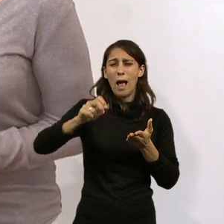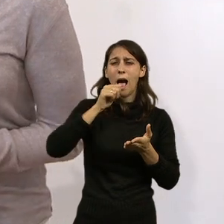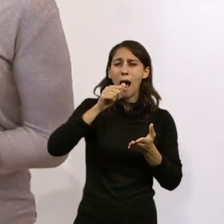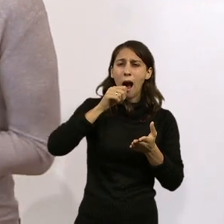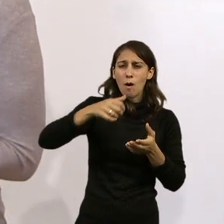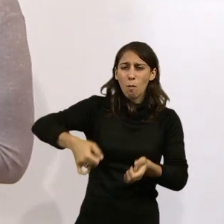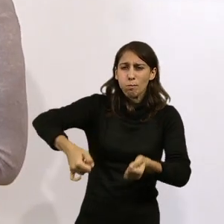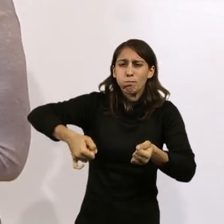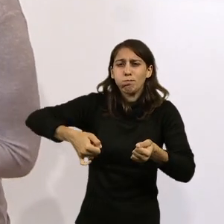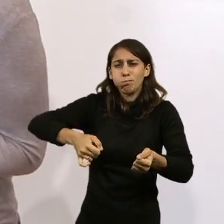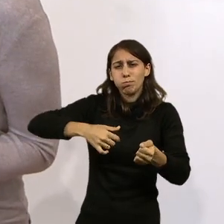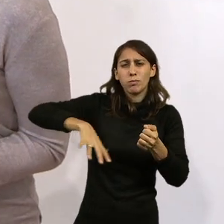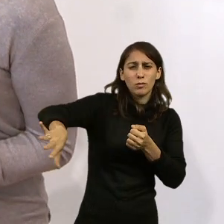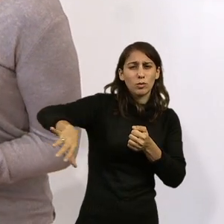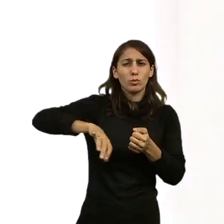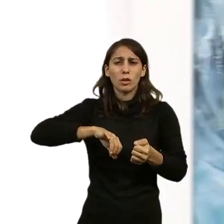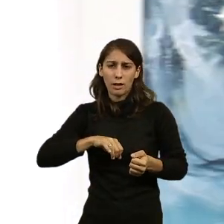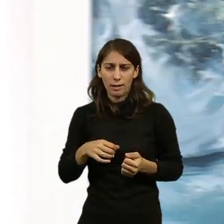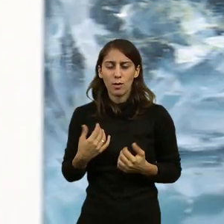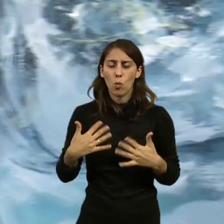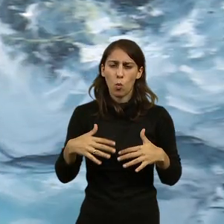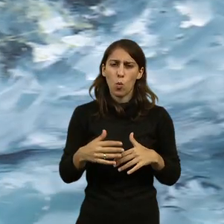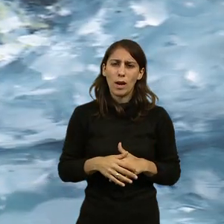água nas suas aldeias.